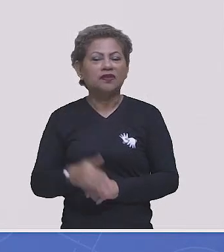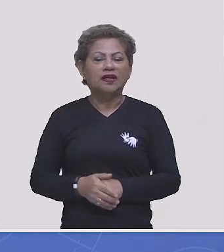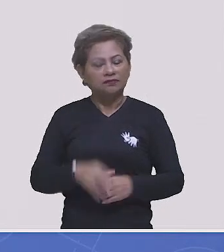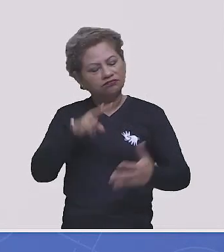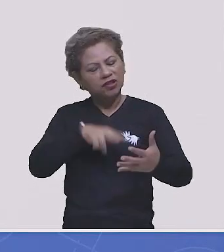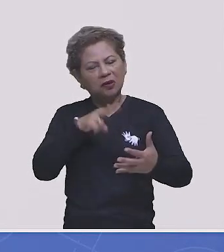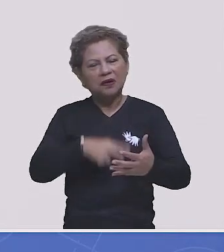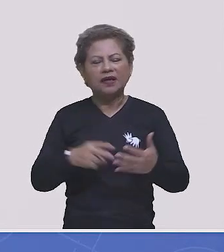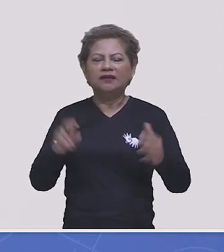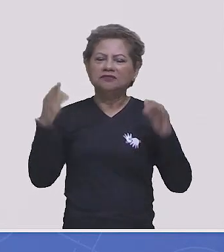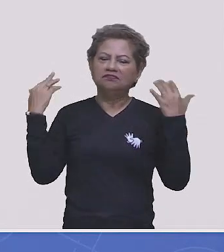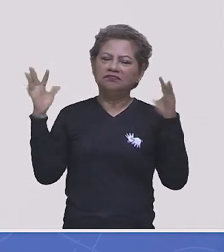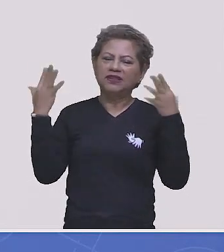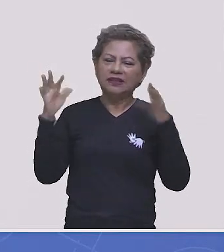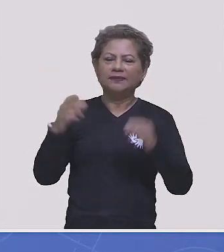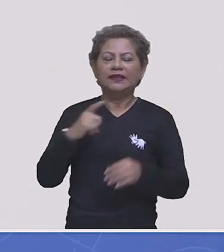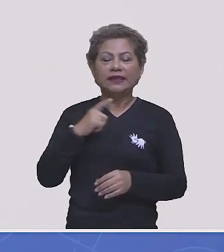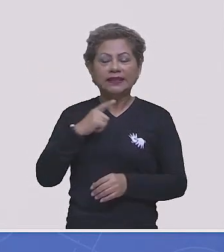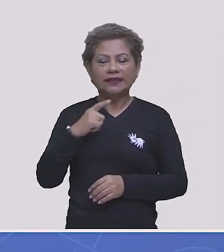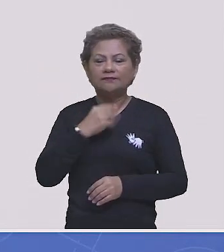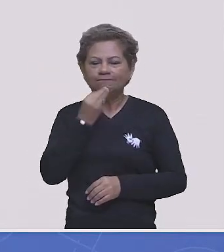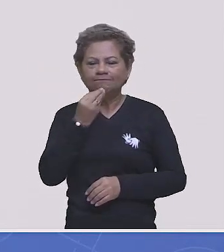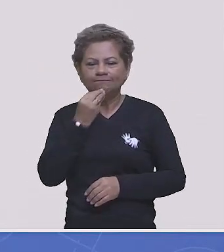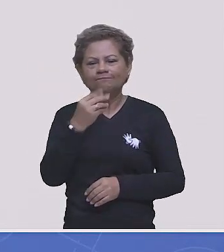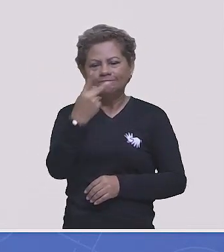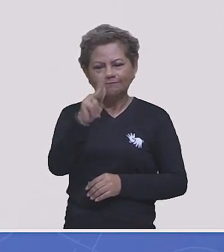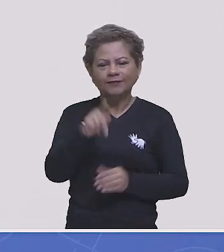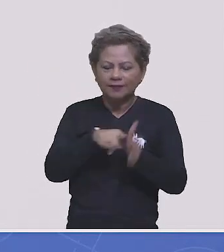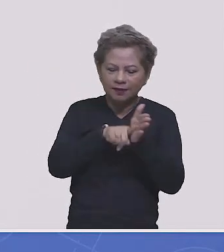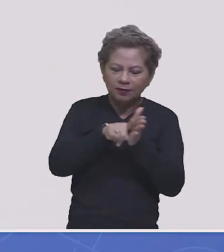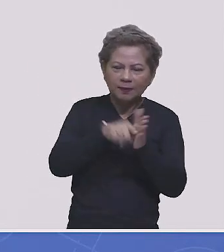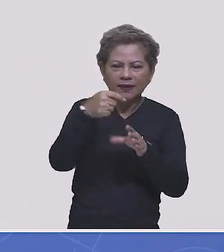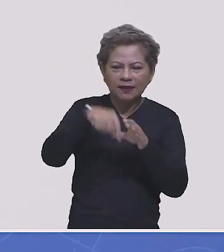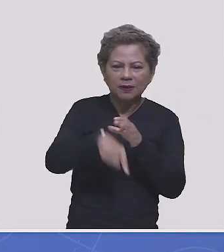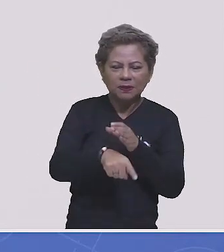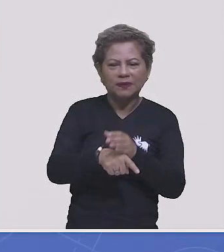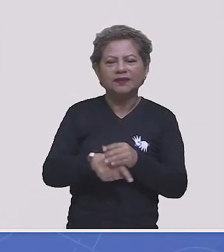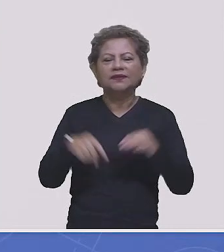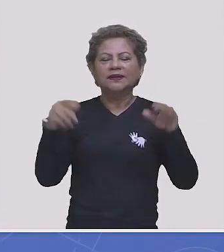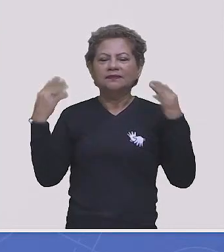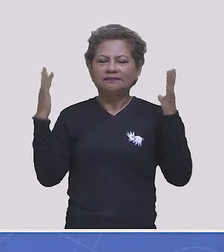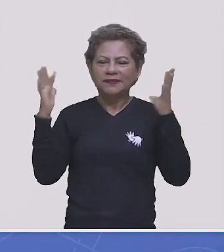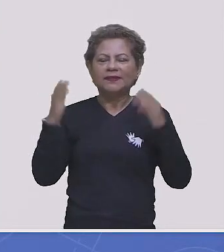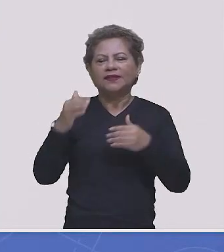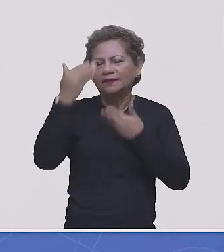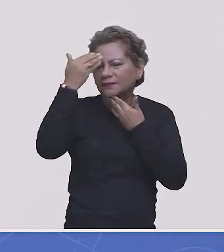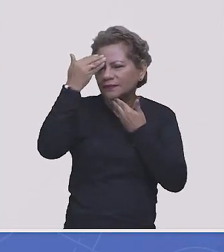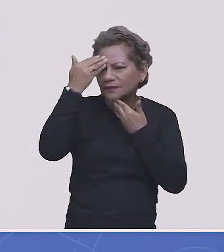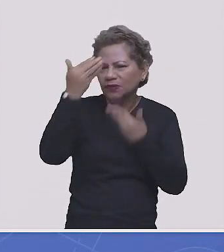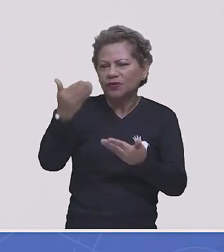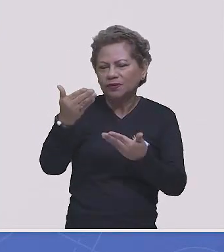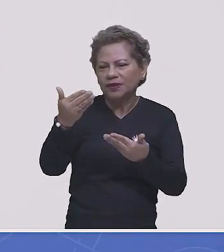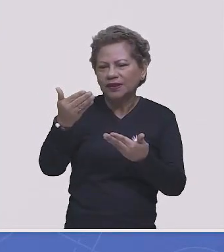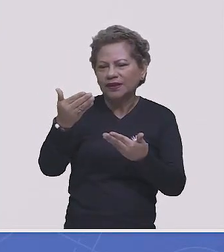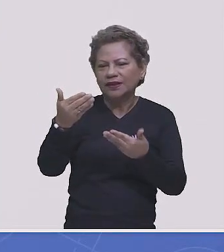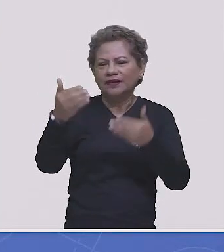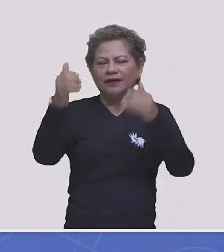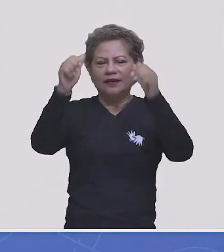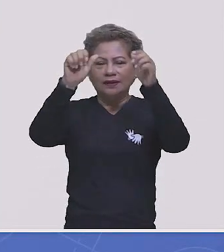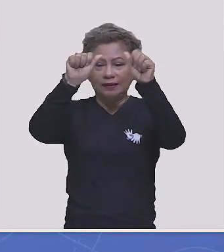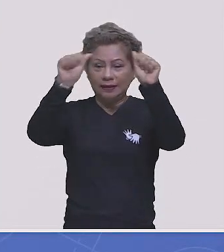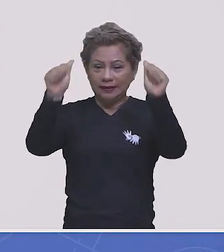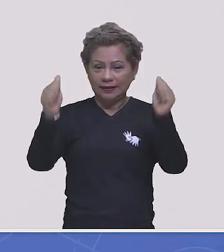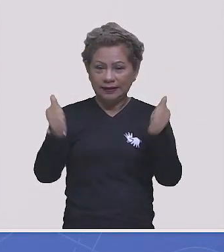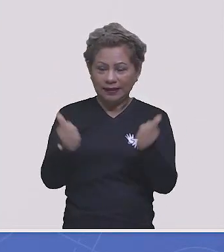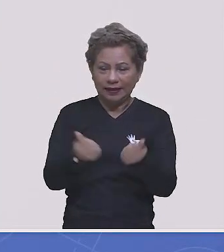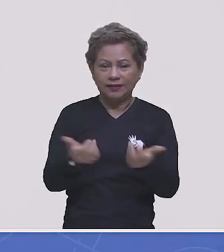folguinha, faz uma pesquisa aí para enriquecer o nosso conteúdo, tá bom? Muito obrigada pela participação na aula de arte e agora nós vamos para a correção da aula